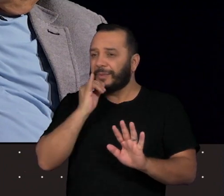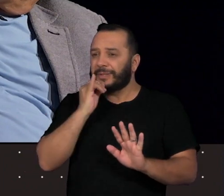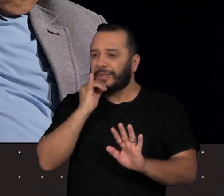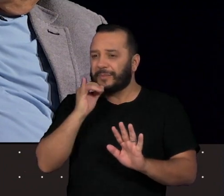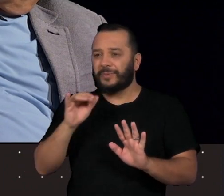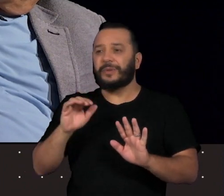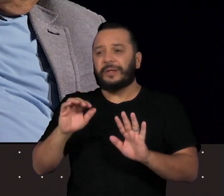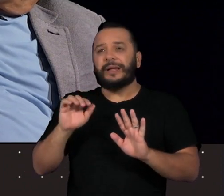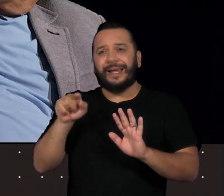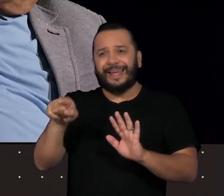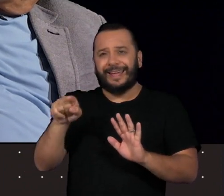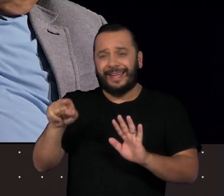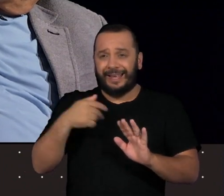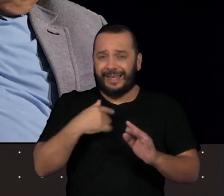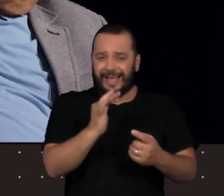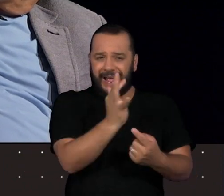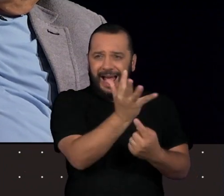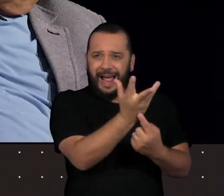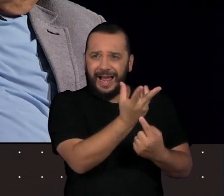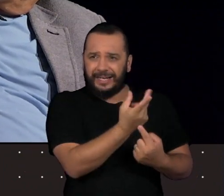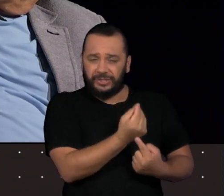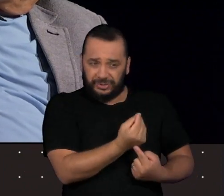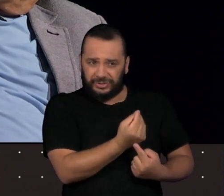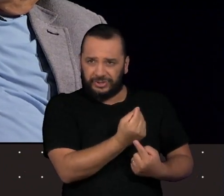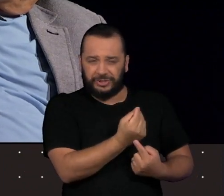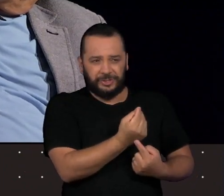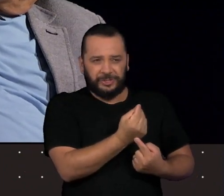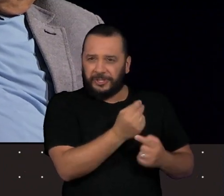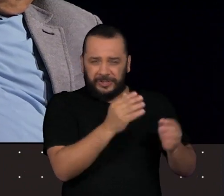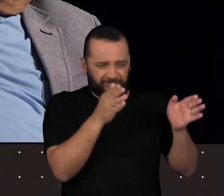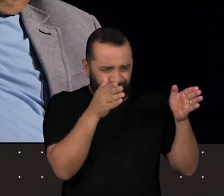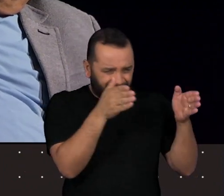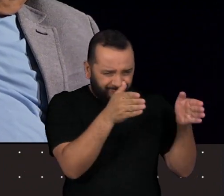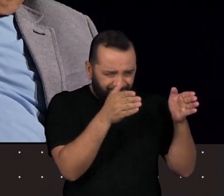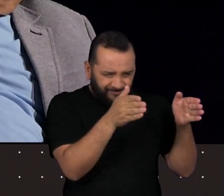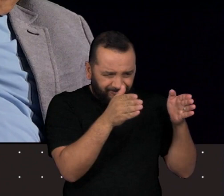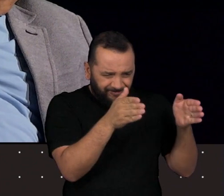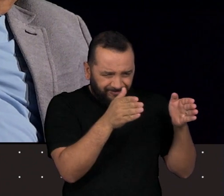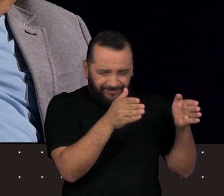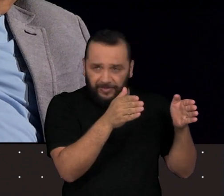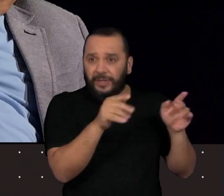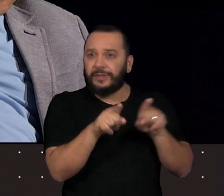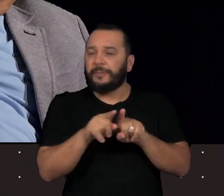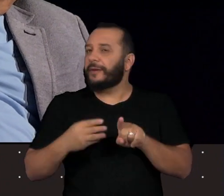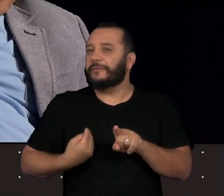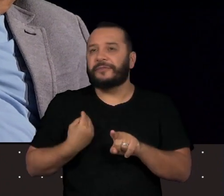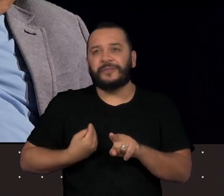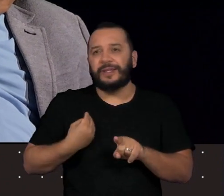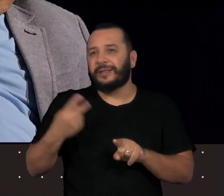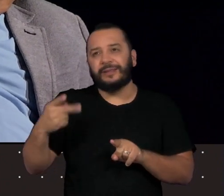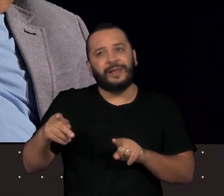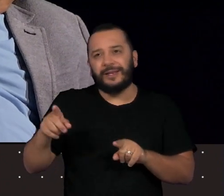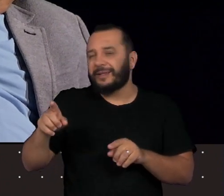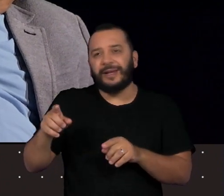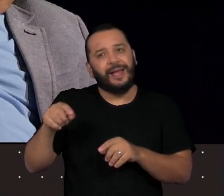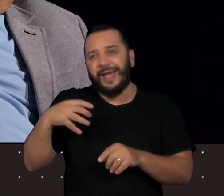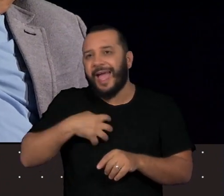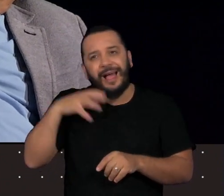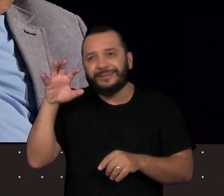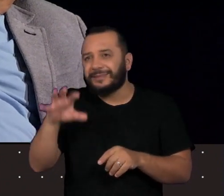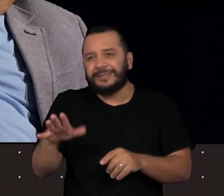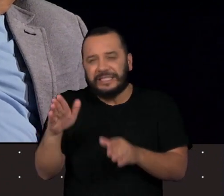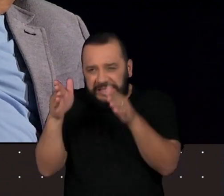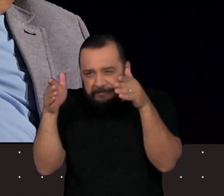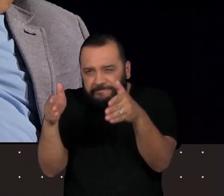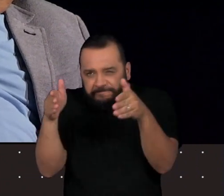artístico ele tem no cotidiano ano e ele isso não tem a ver com perfeição não é que o Nobrega é perfeito isso tem a ver com uma